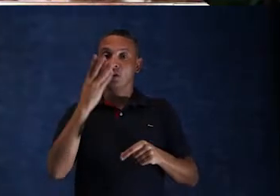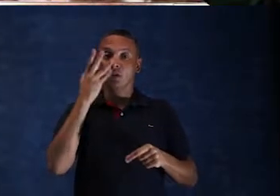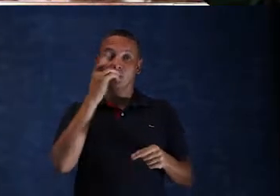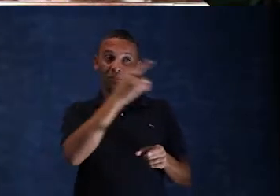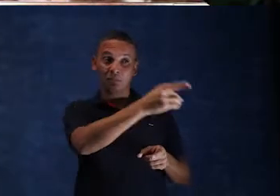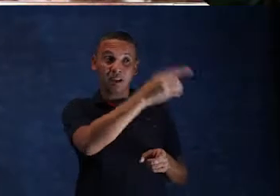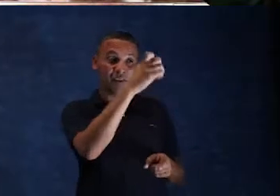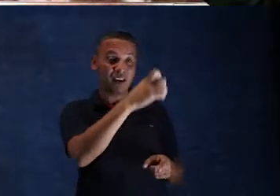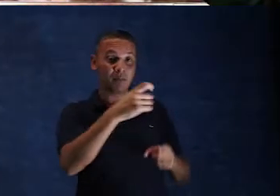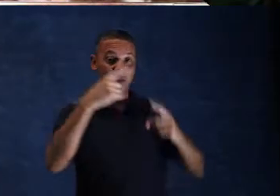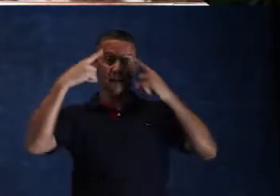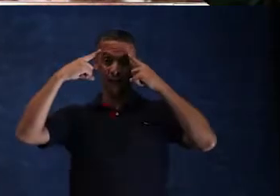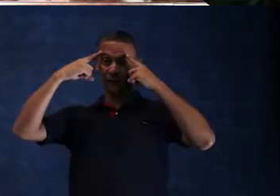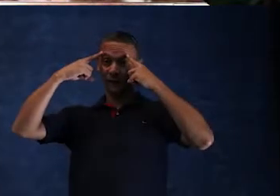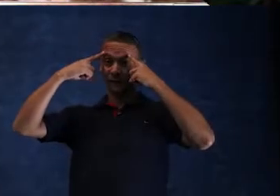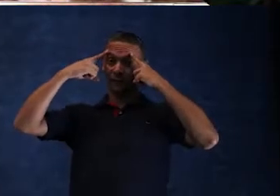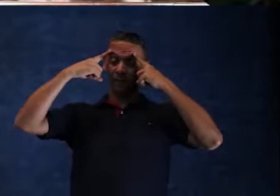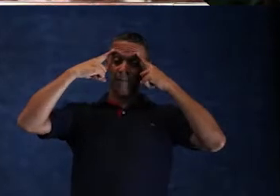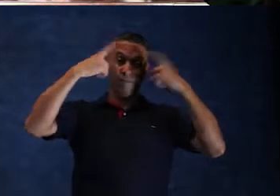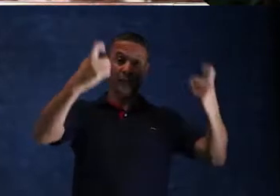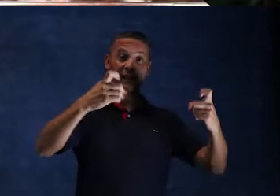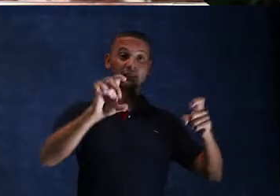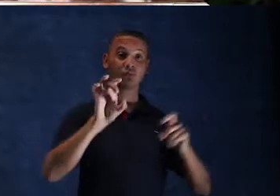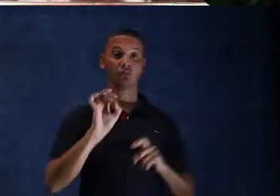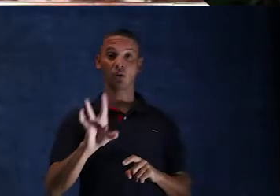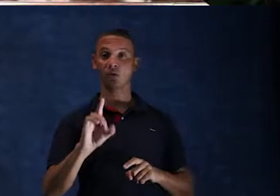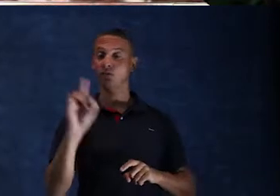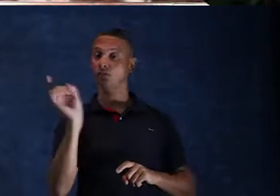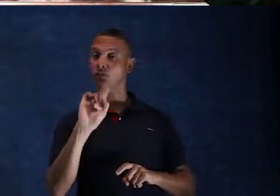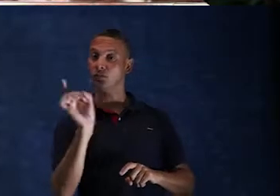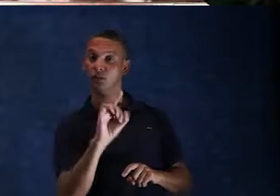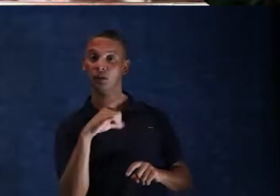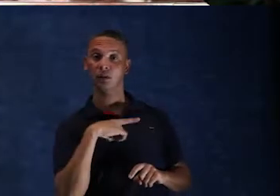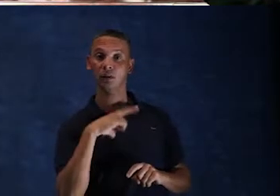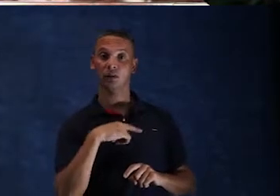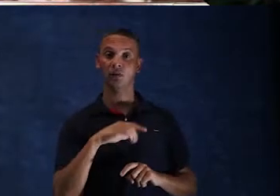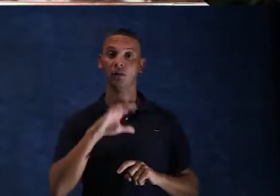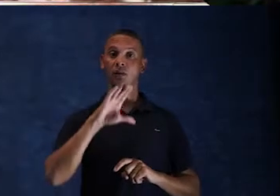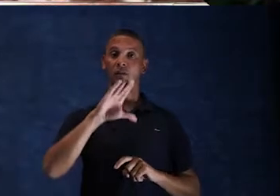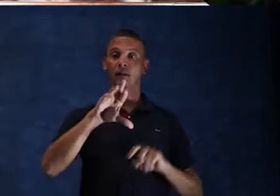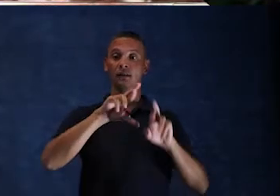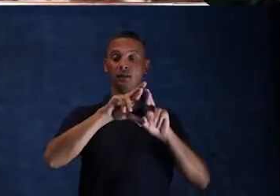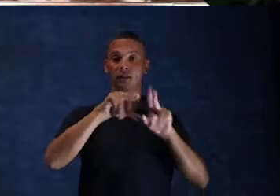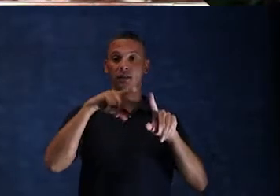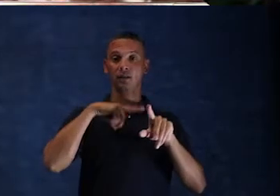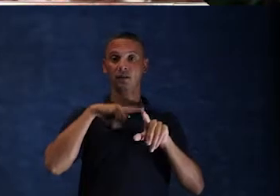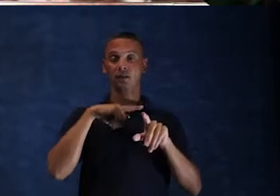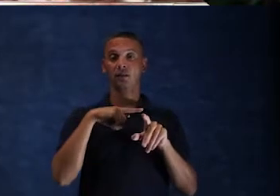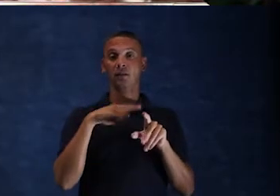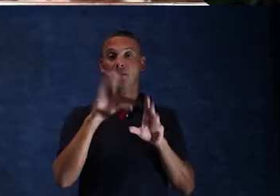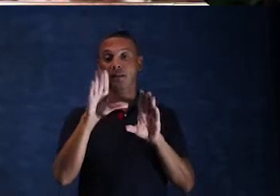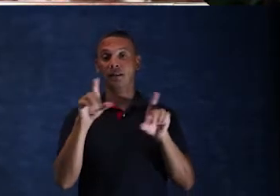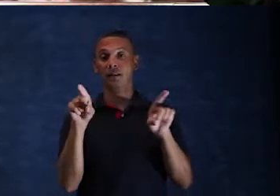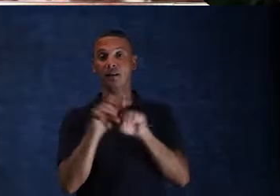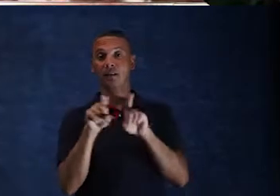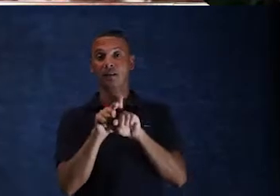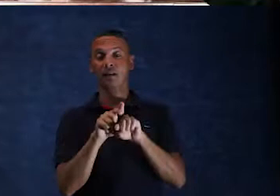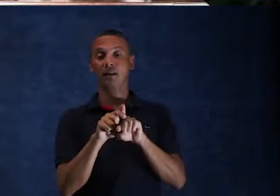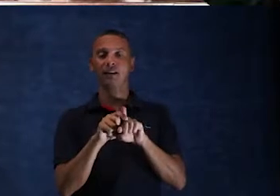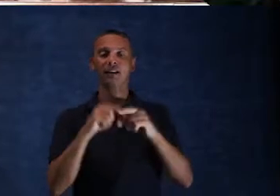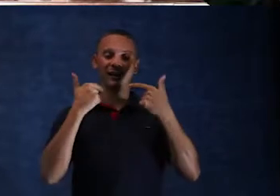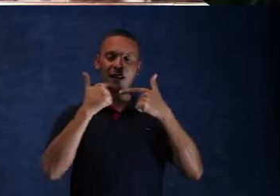a violência é um traço constitutivo da nossa literatura, mas o humor